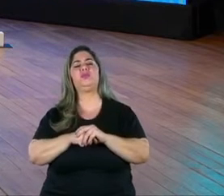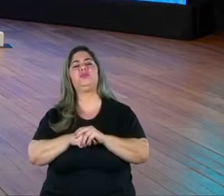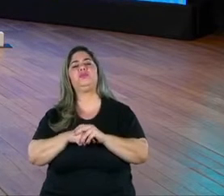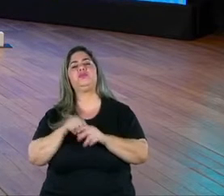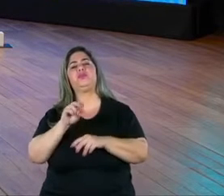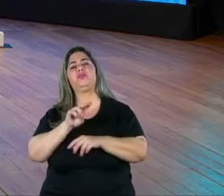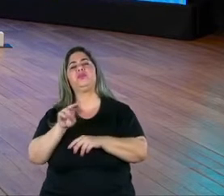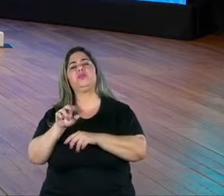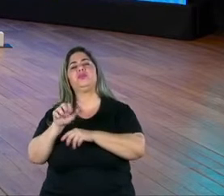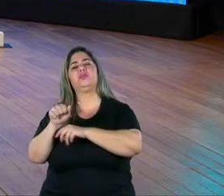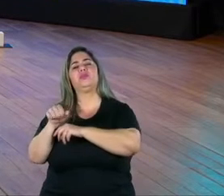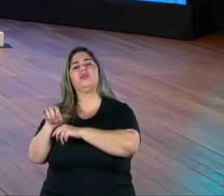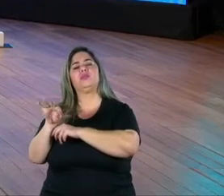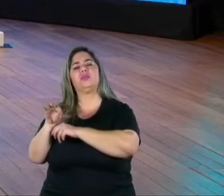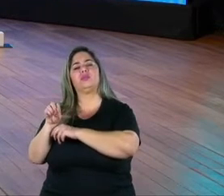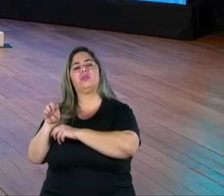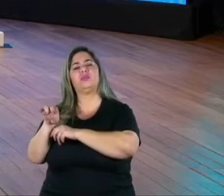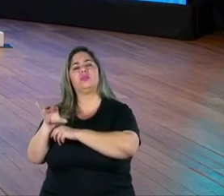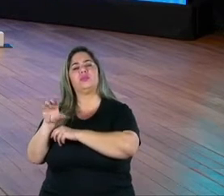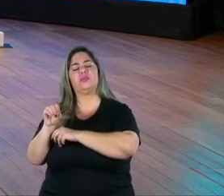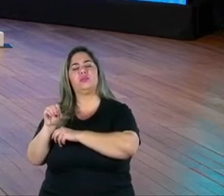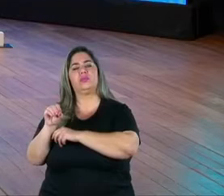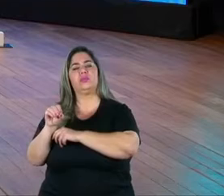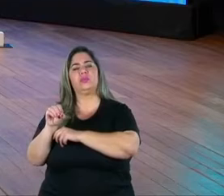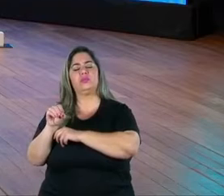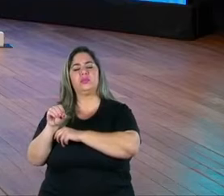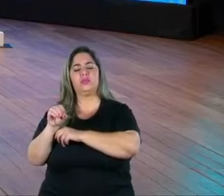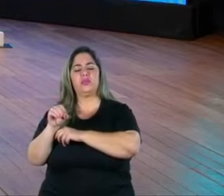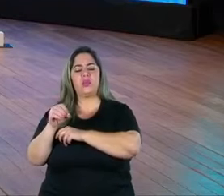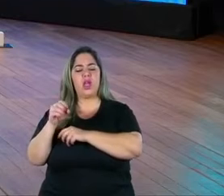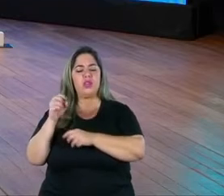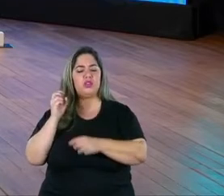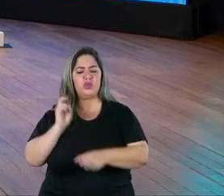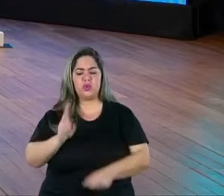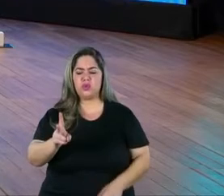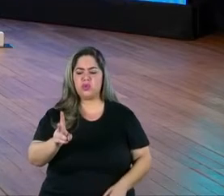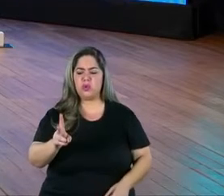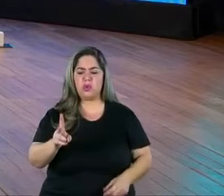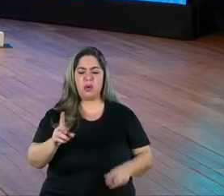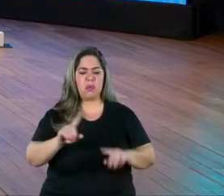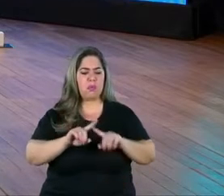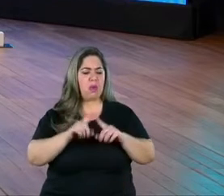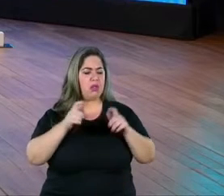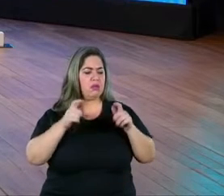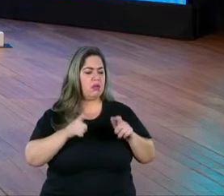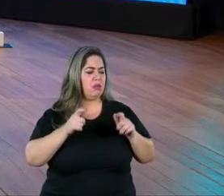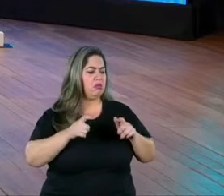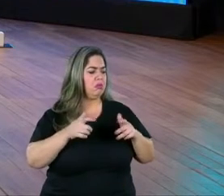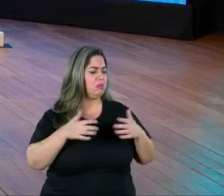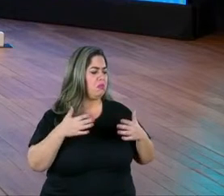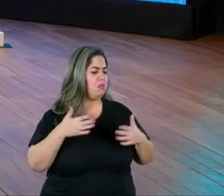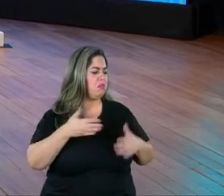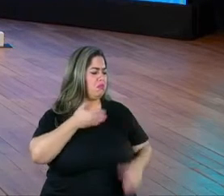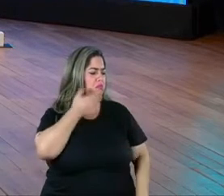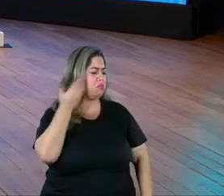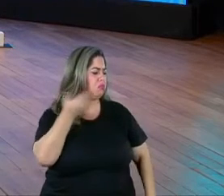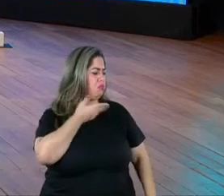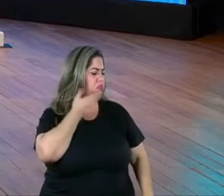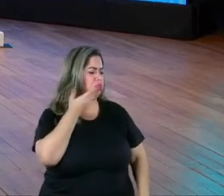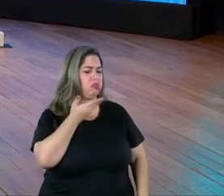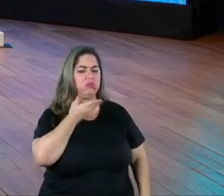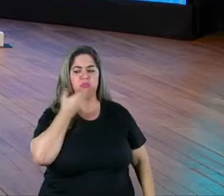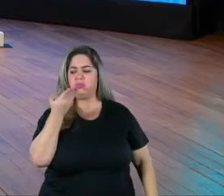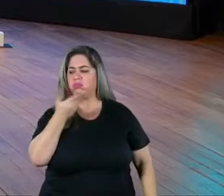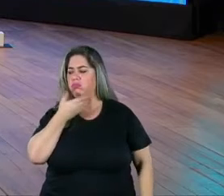Machado. Nós somos isso, caminhantes sem caminho. O estilo de nossos ditos e escritos, disso que eu estou falando aqui,